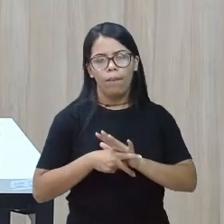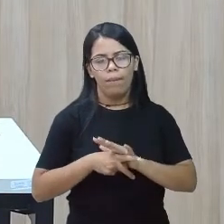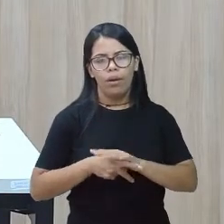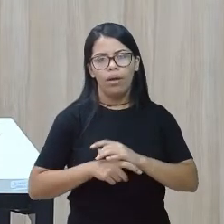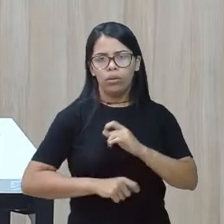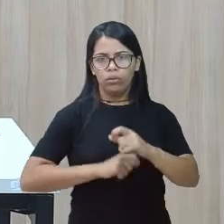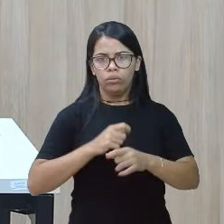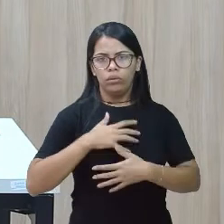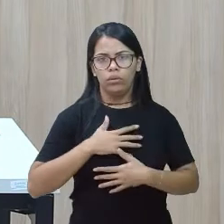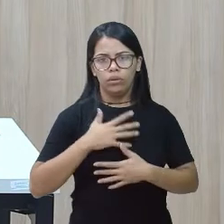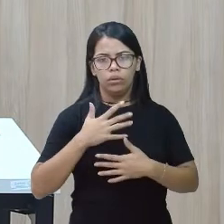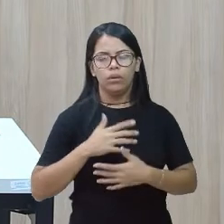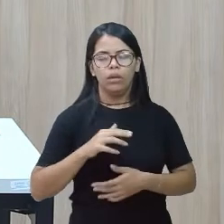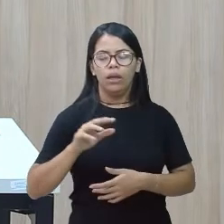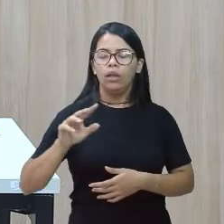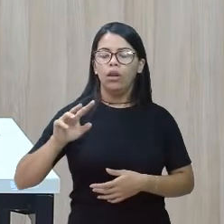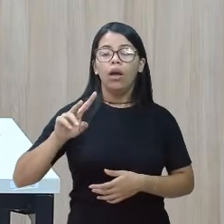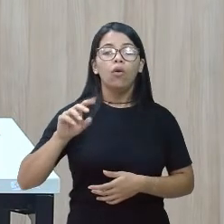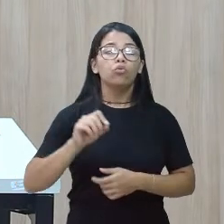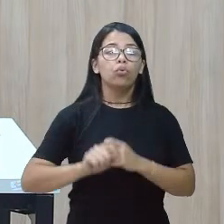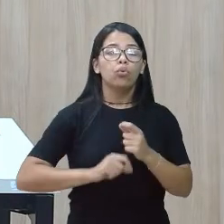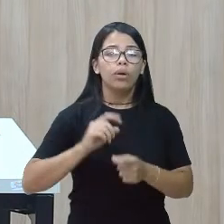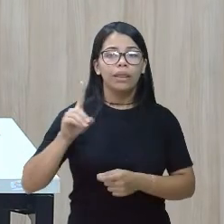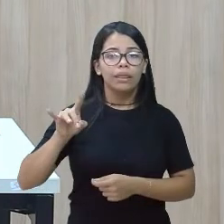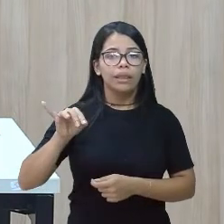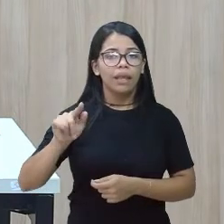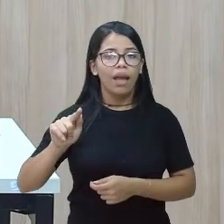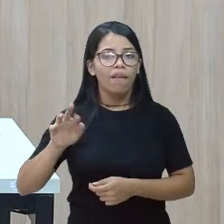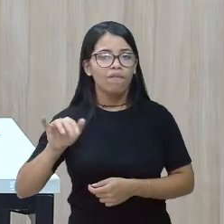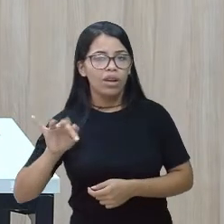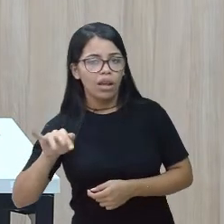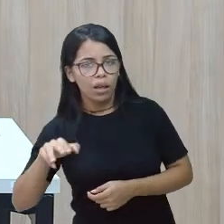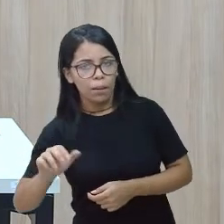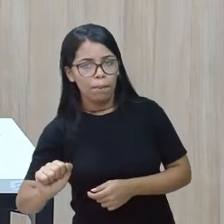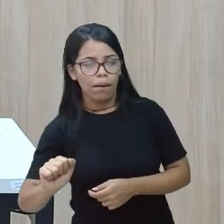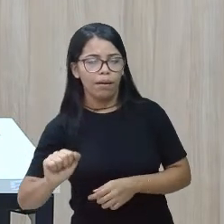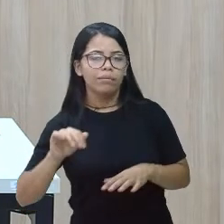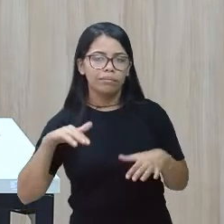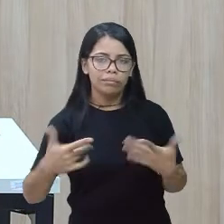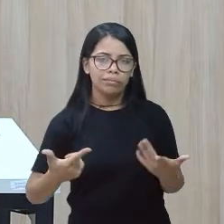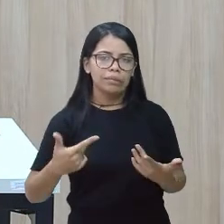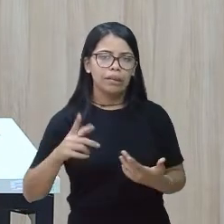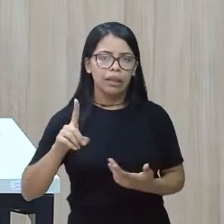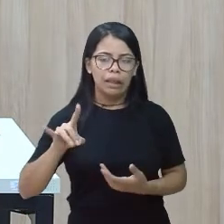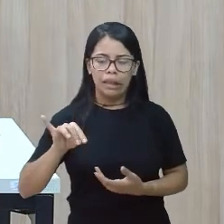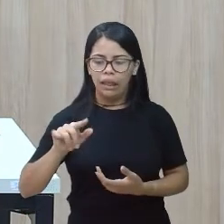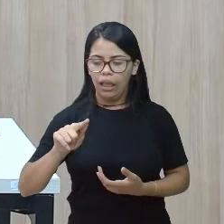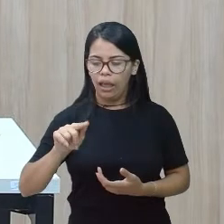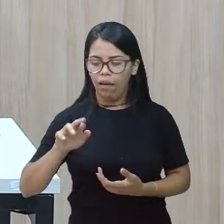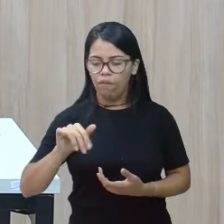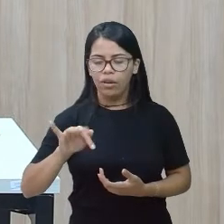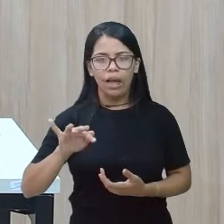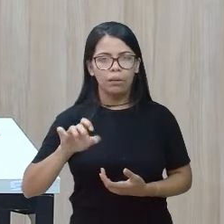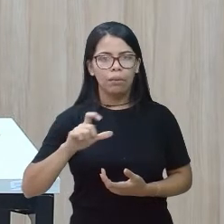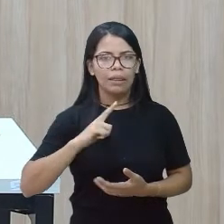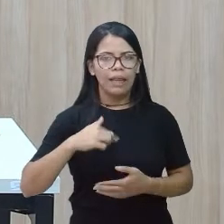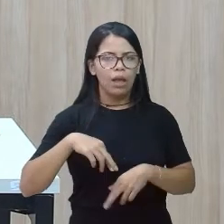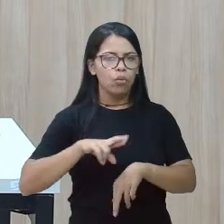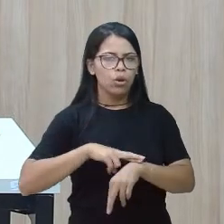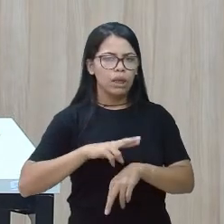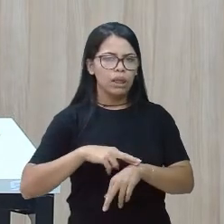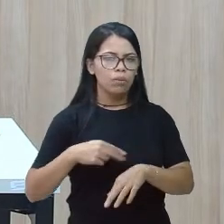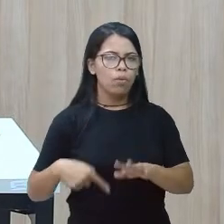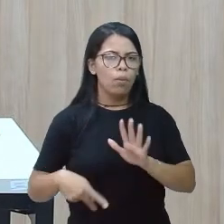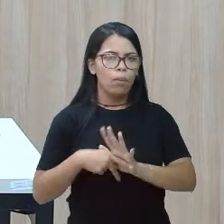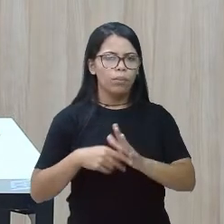aí do soluço é vamos dizer assim, é uma disfunção do diafragma. Então, ele tem um ritmo e ele aí